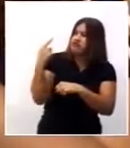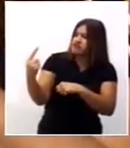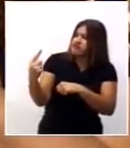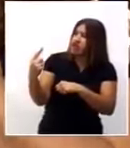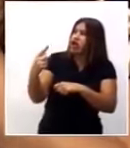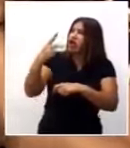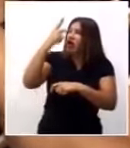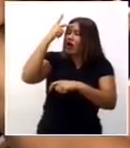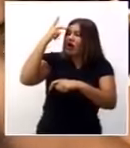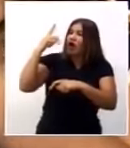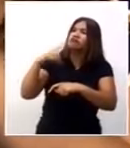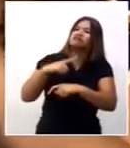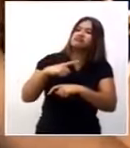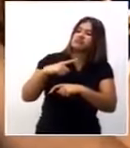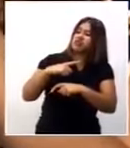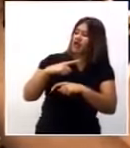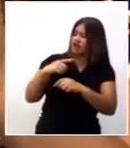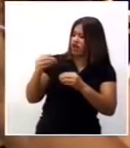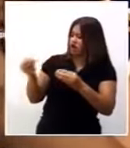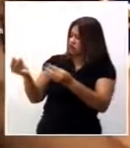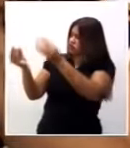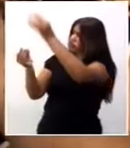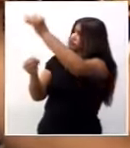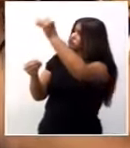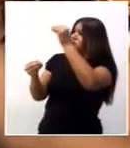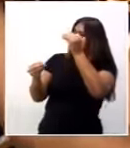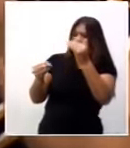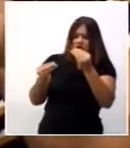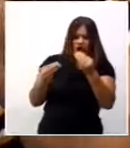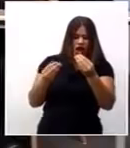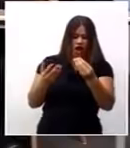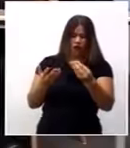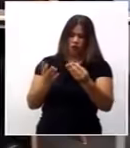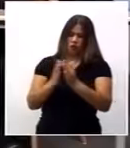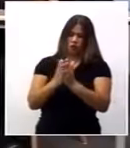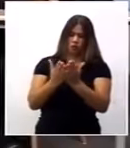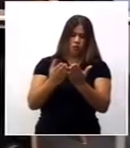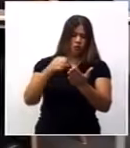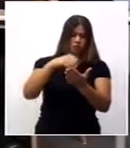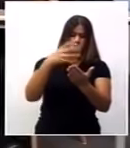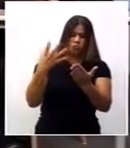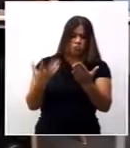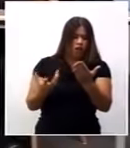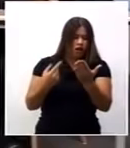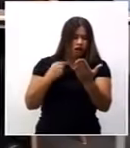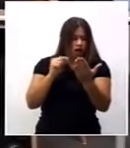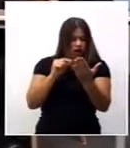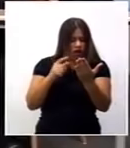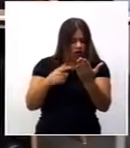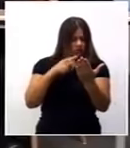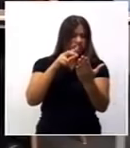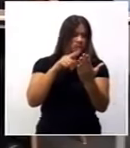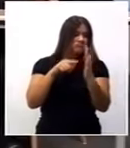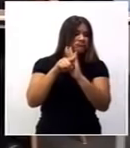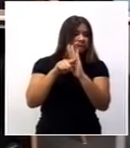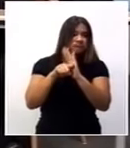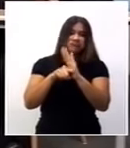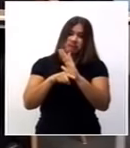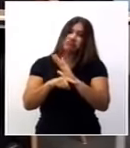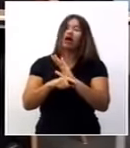algum pesquisador, vai pegar e olhar, nossa, olha como eles estudavam, qual era o conteúdo, qual era a atividade que tinha nesse livro, o que esse